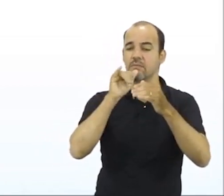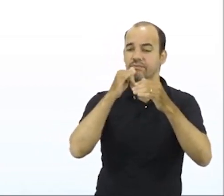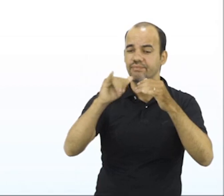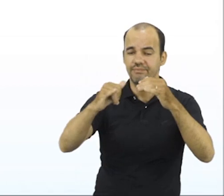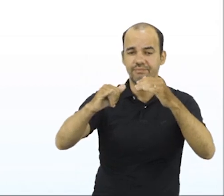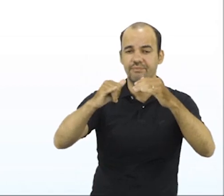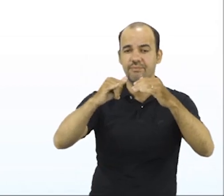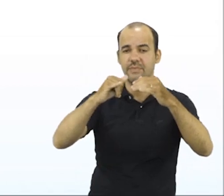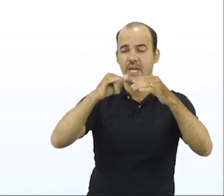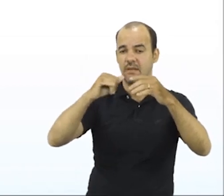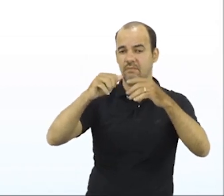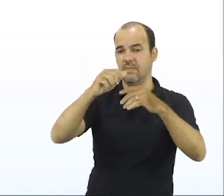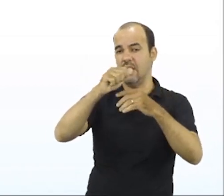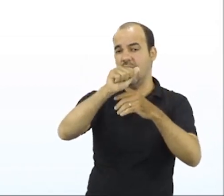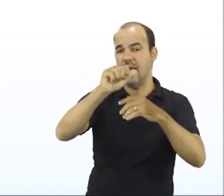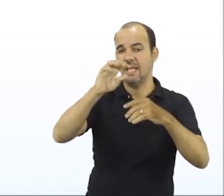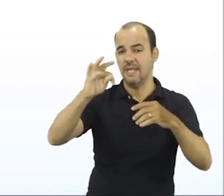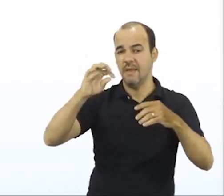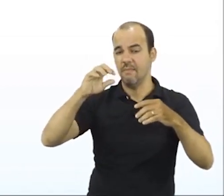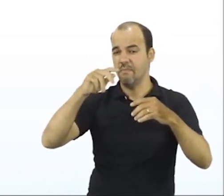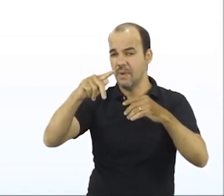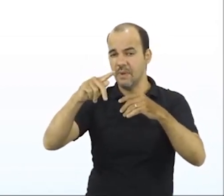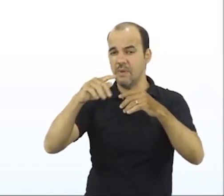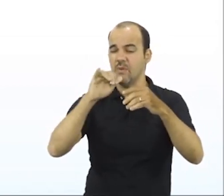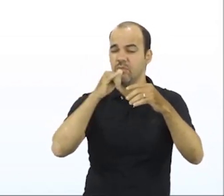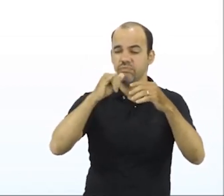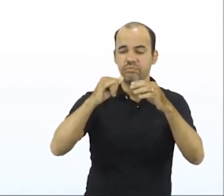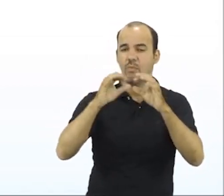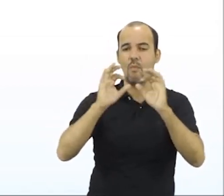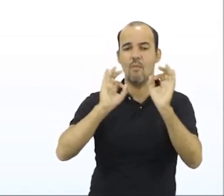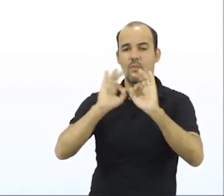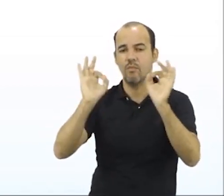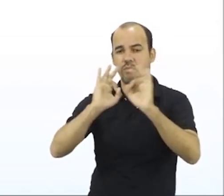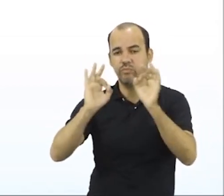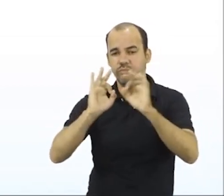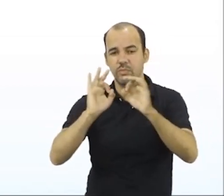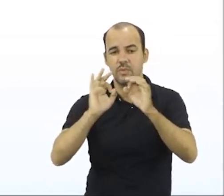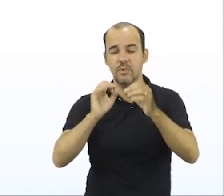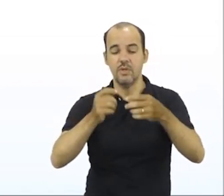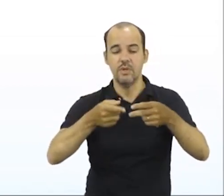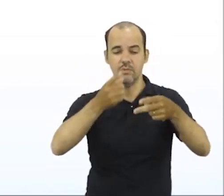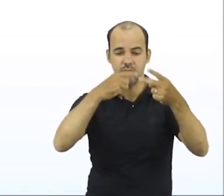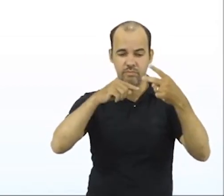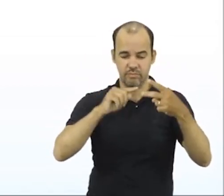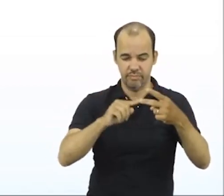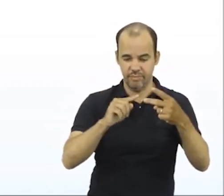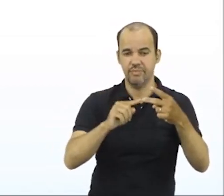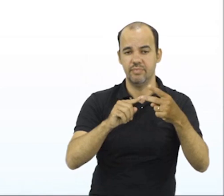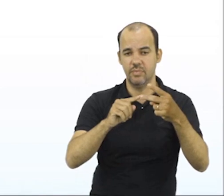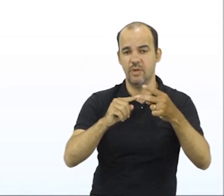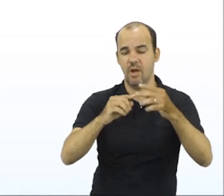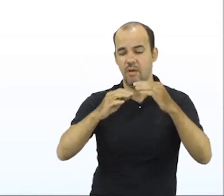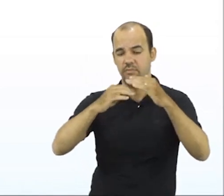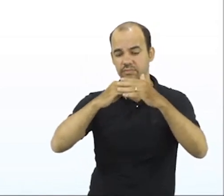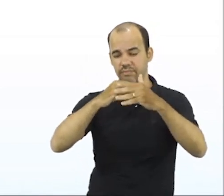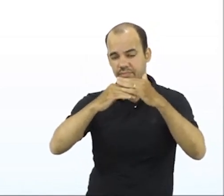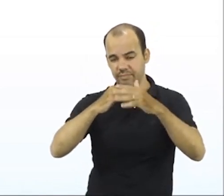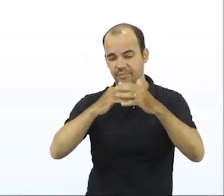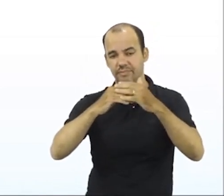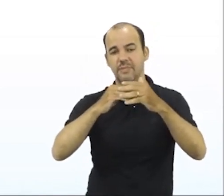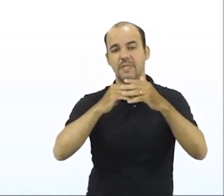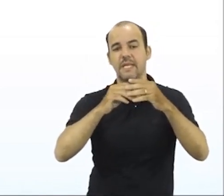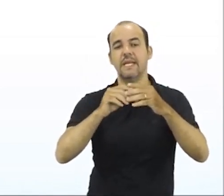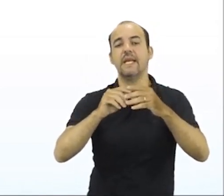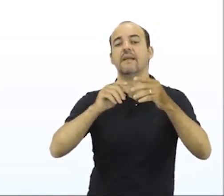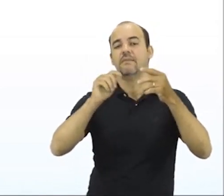gasta, presta atenção, ATP. E o transporte ativo, ele